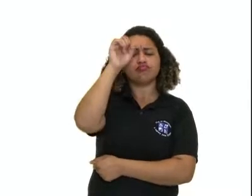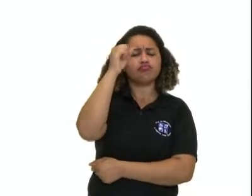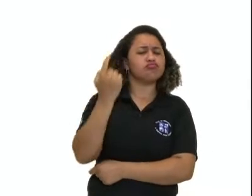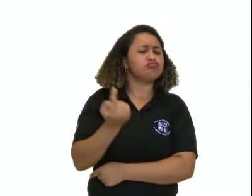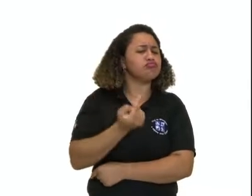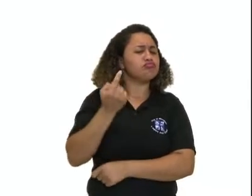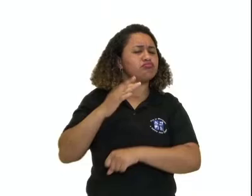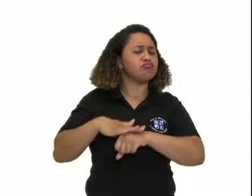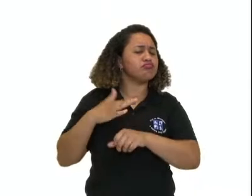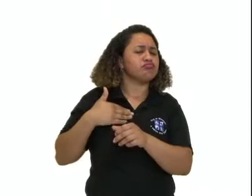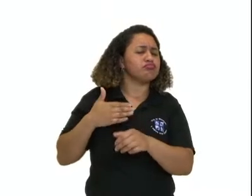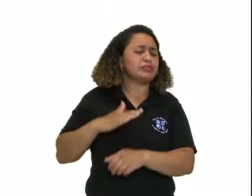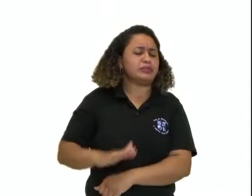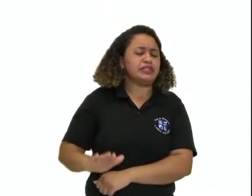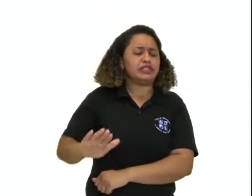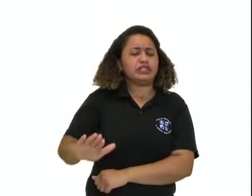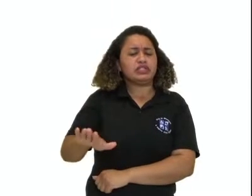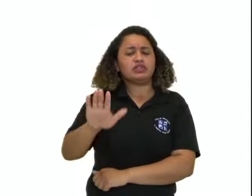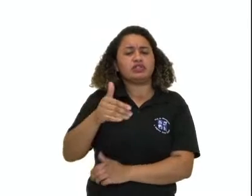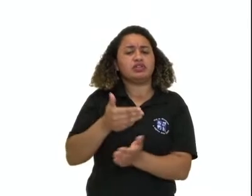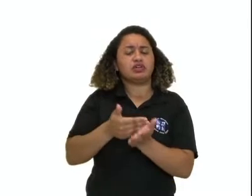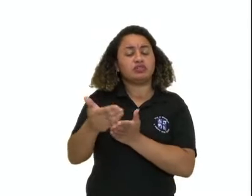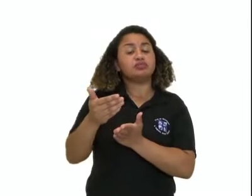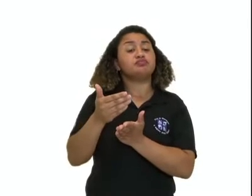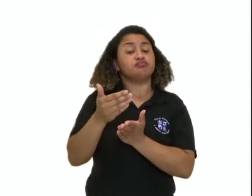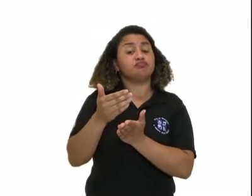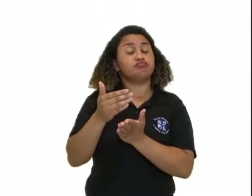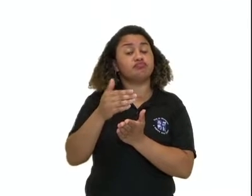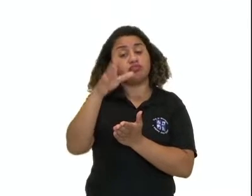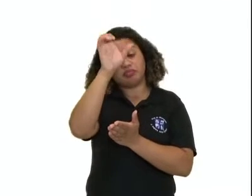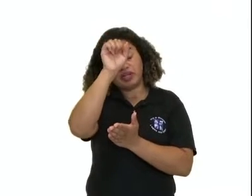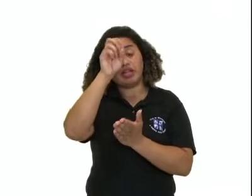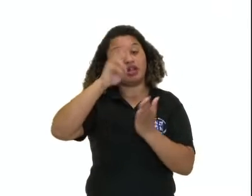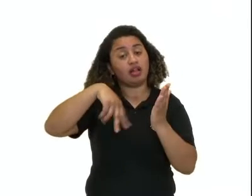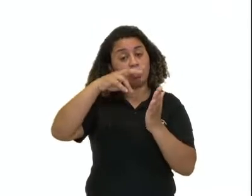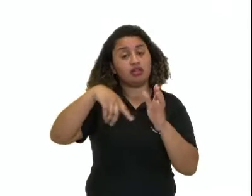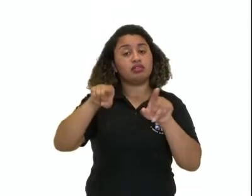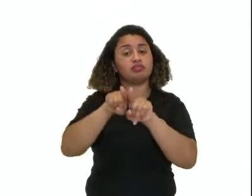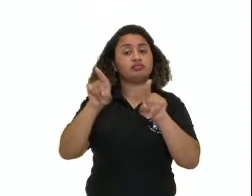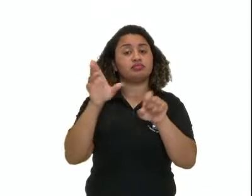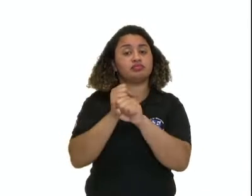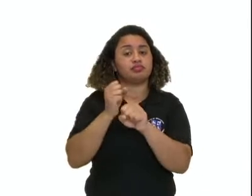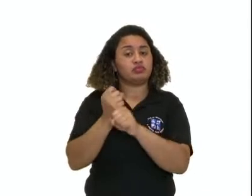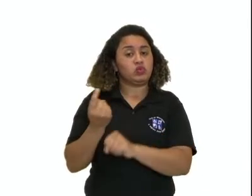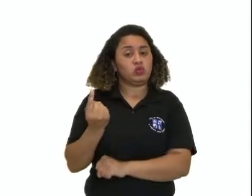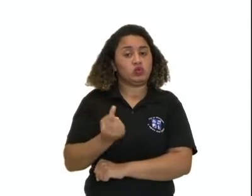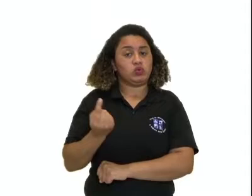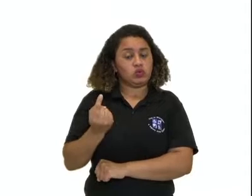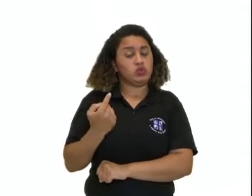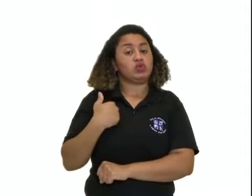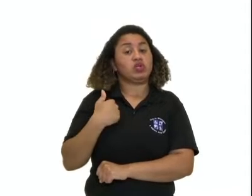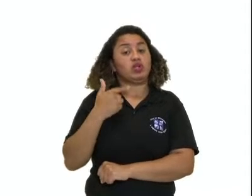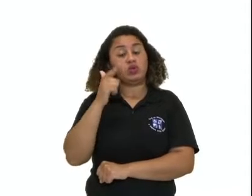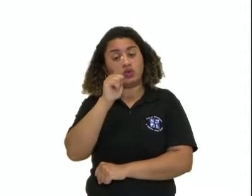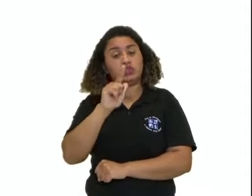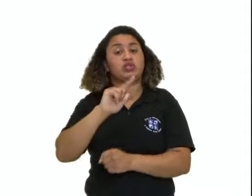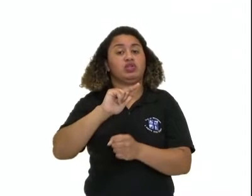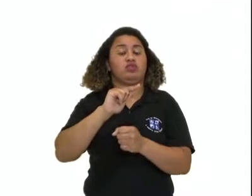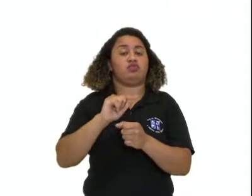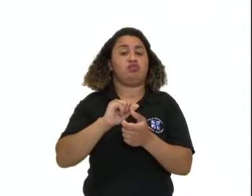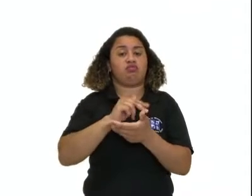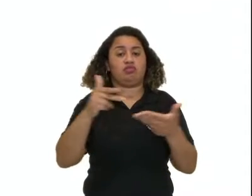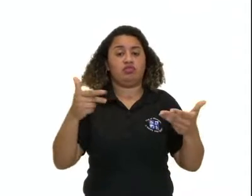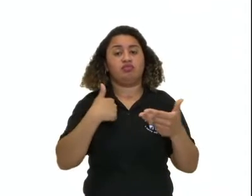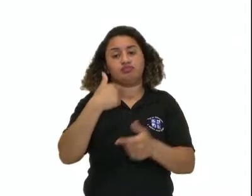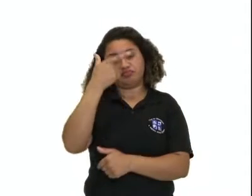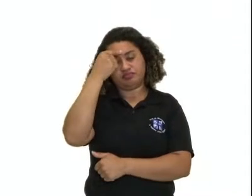vida, tendo aprendido a ler e a somar sozinho. Entre as suas maiores conquistas acadêmicas está a